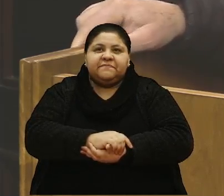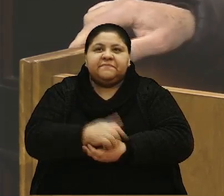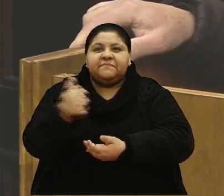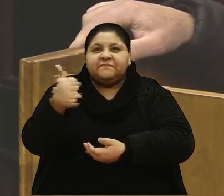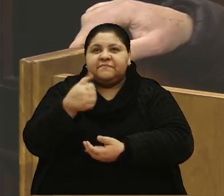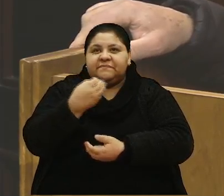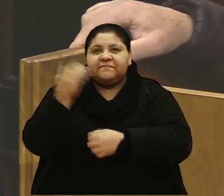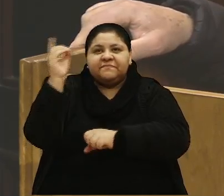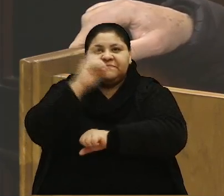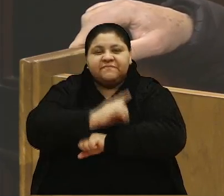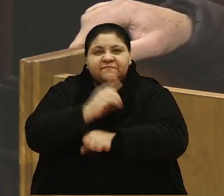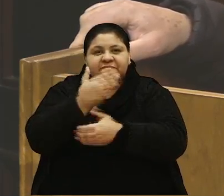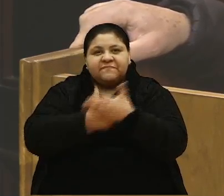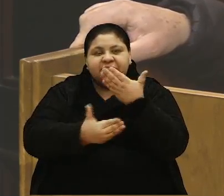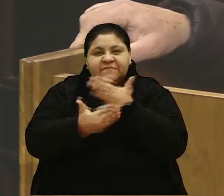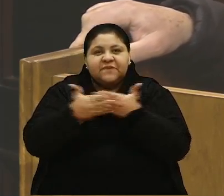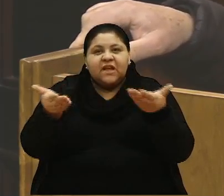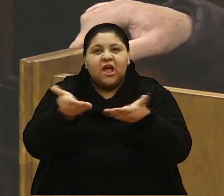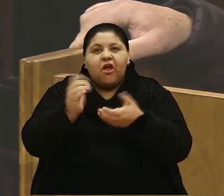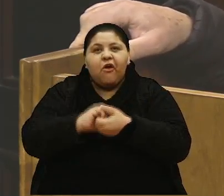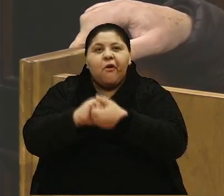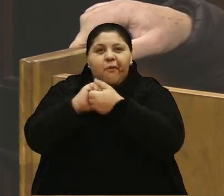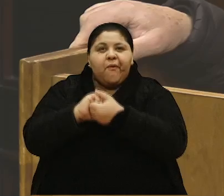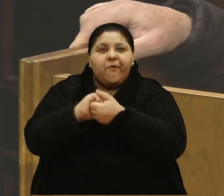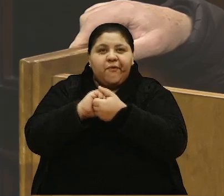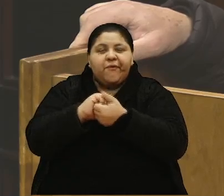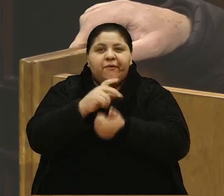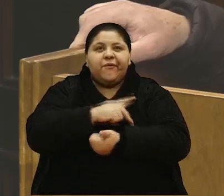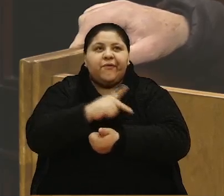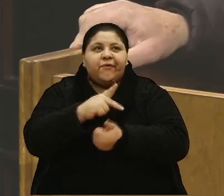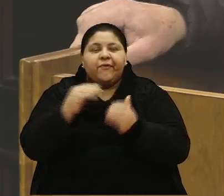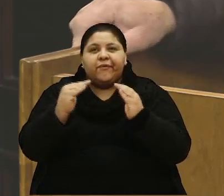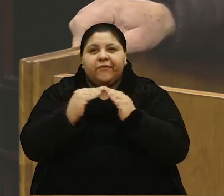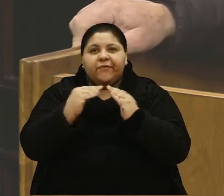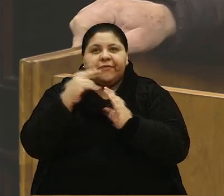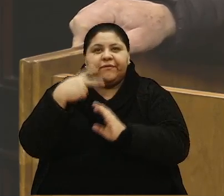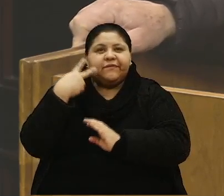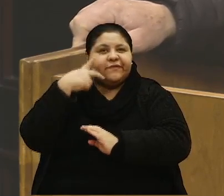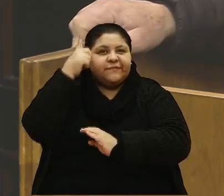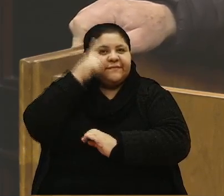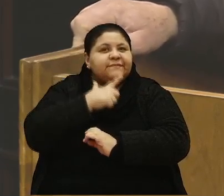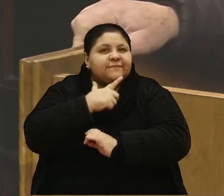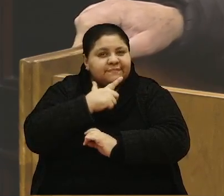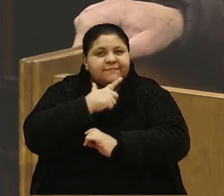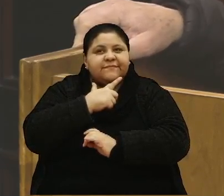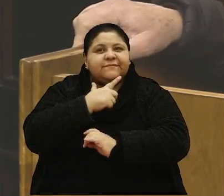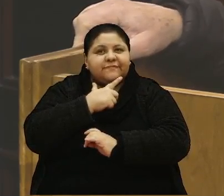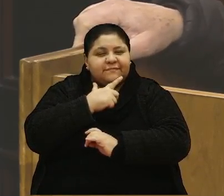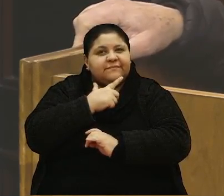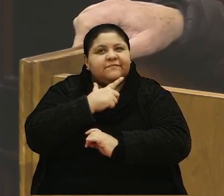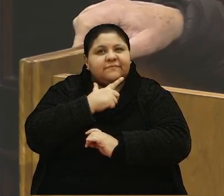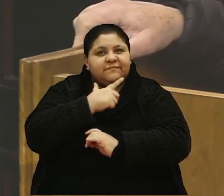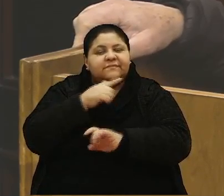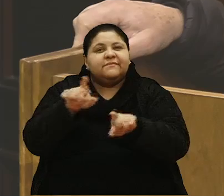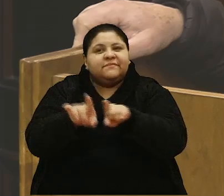primeiramente, bom dia a todos. Quero aqui cumprimentar o presidente desta casa, o vereador Lucas Carinhato, e a